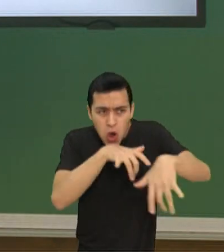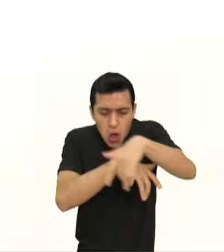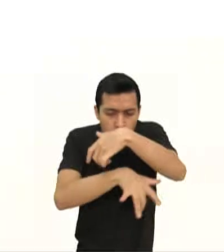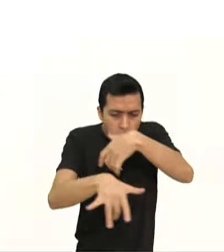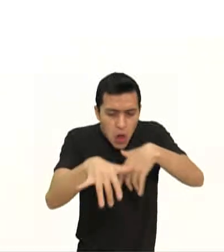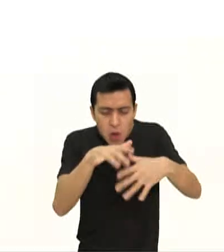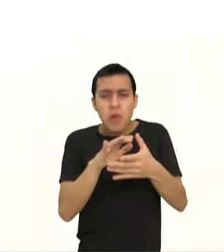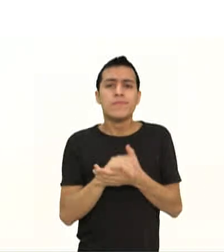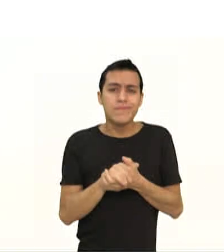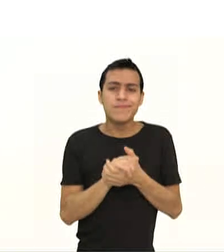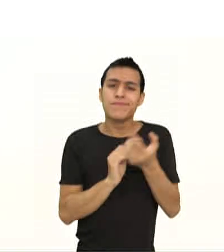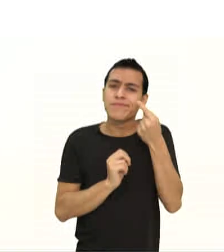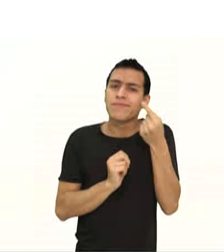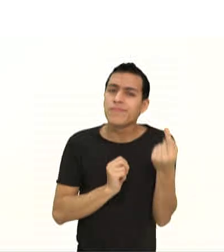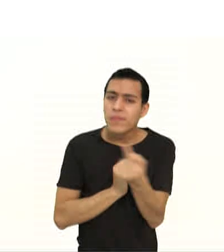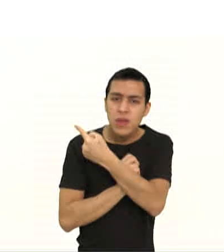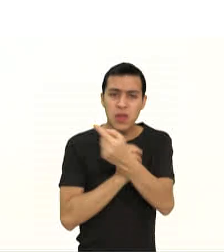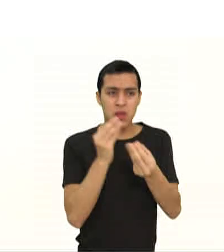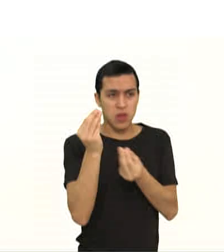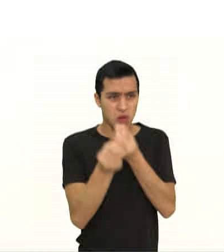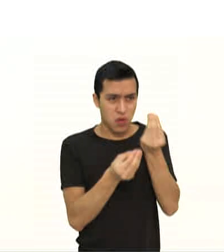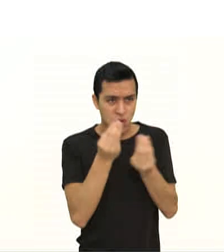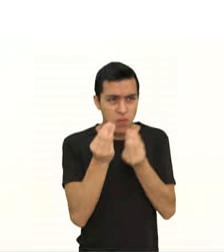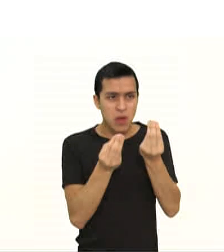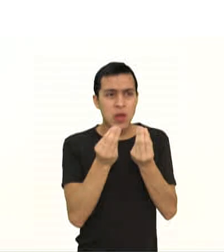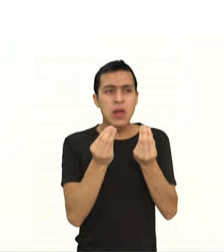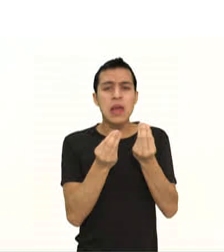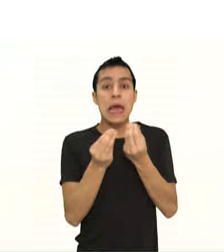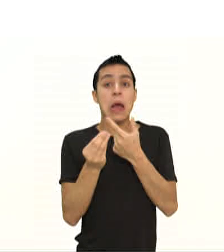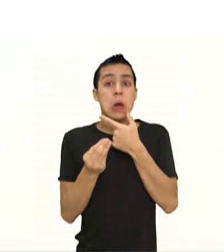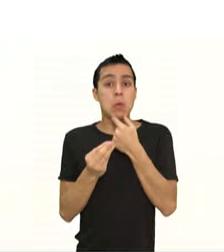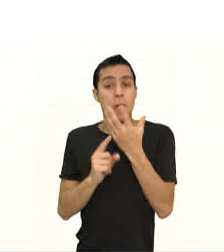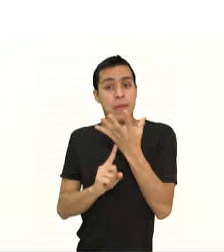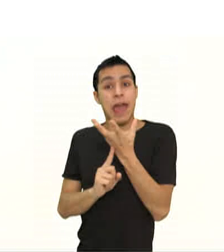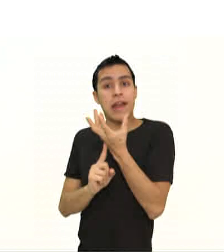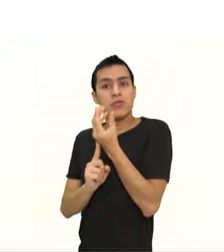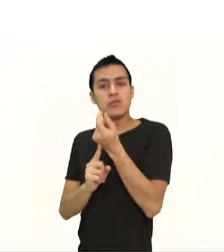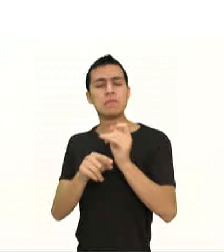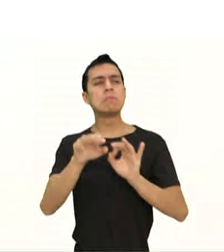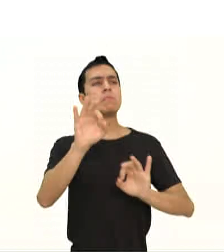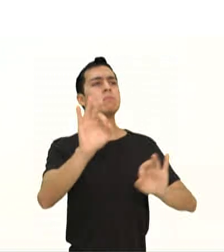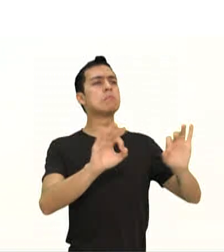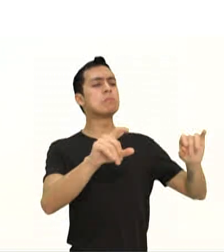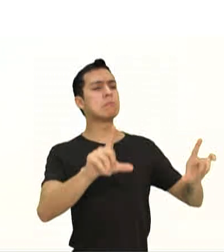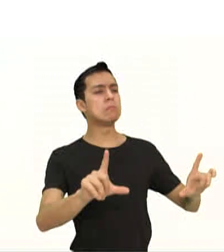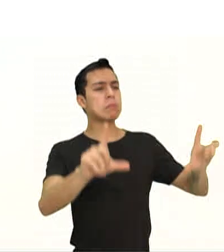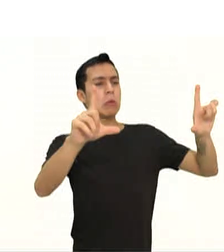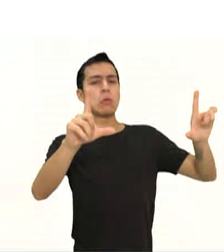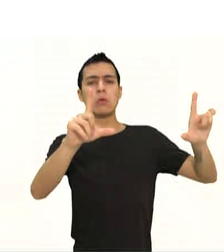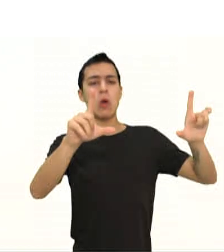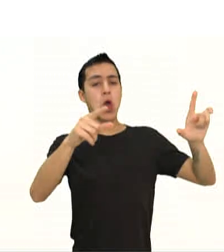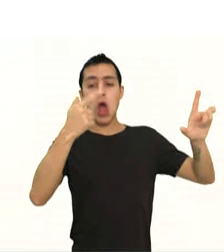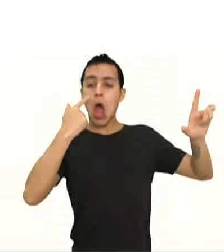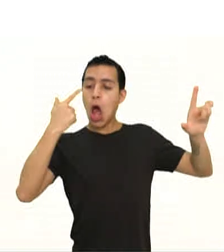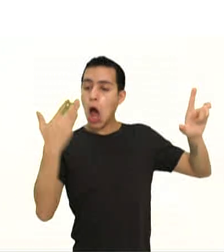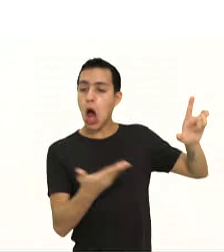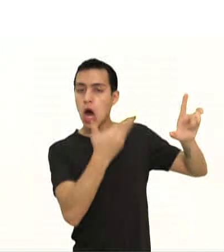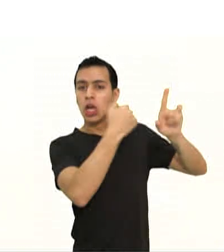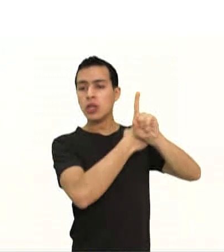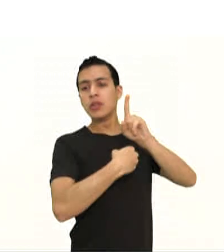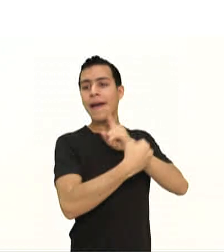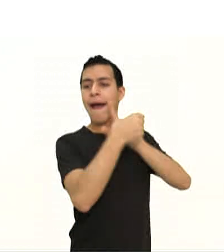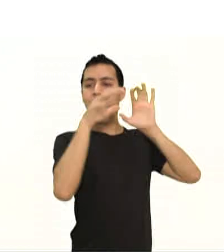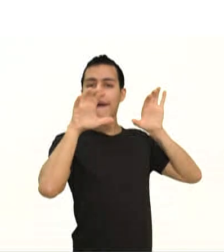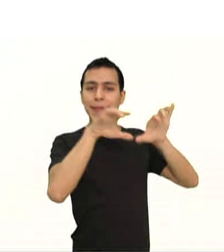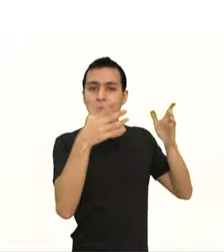sociedade. Perceba como o O'Gorman, ele coloca essa ideia da sociedade já logo de cara, tá? Essa é a primeira parte